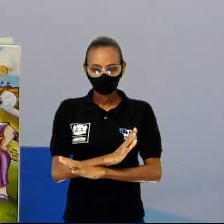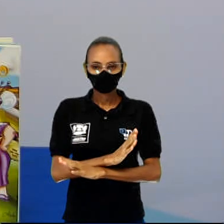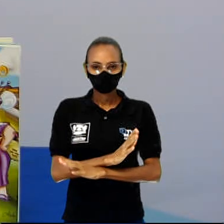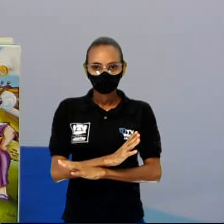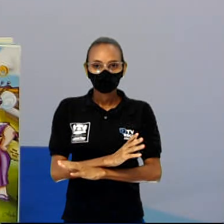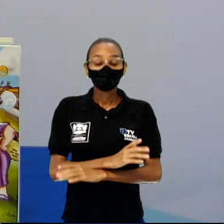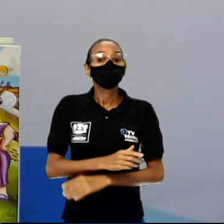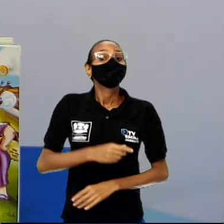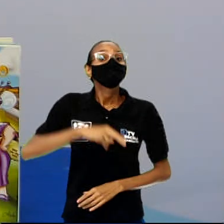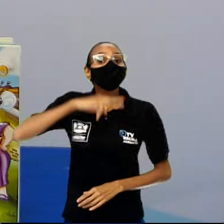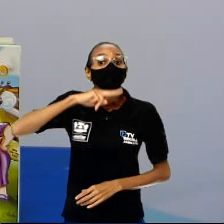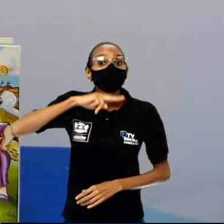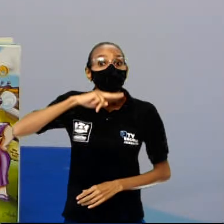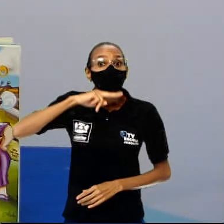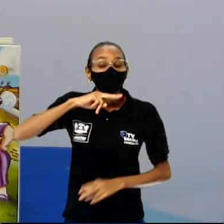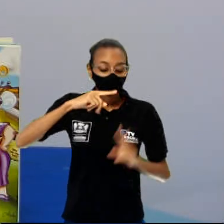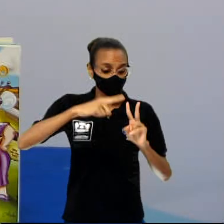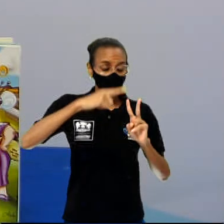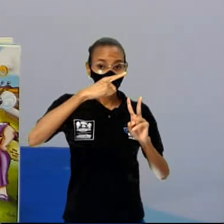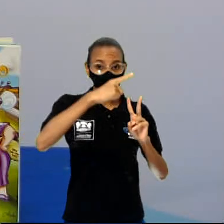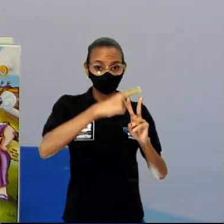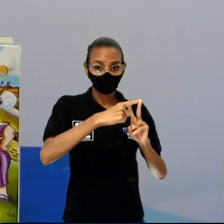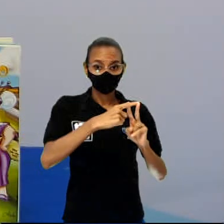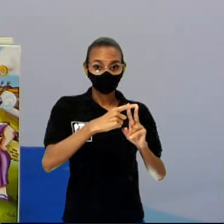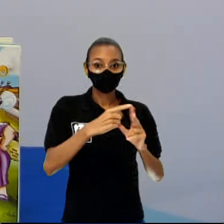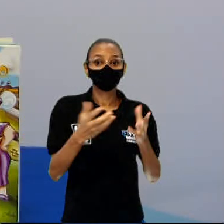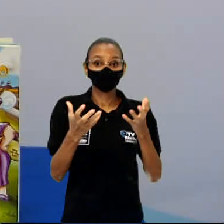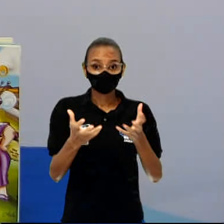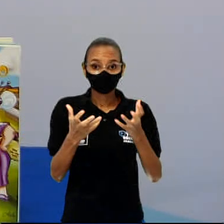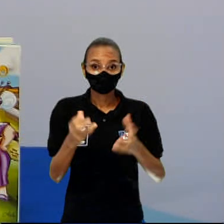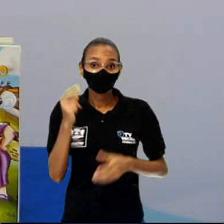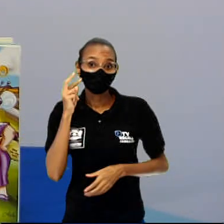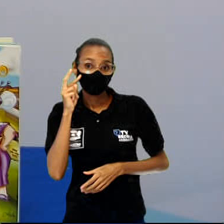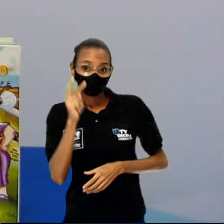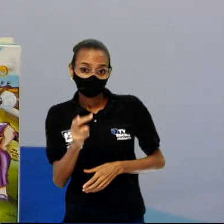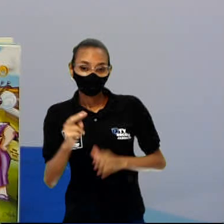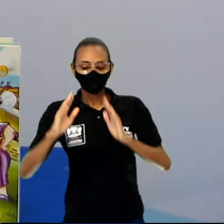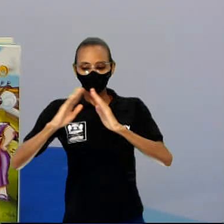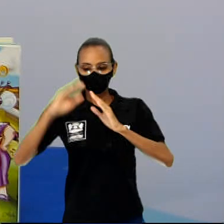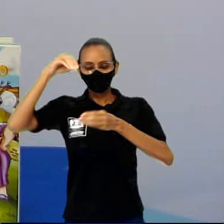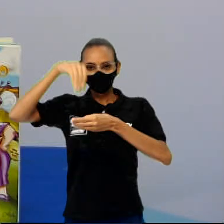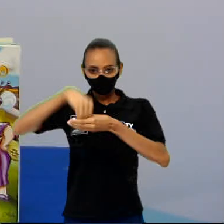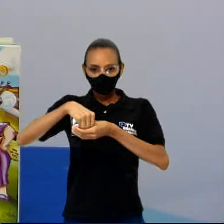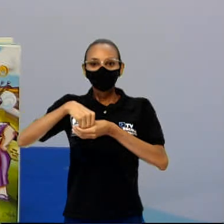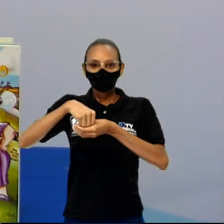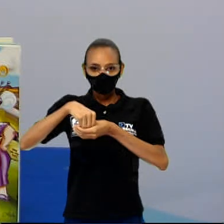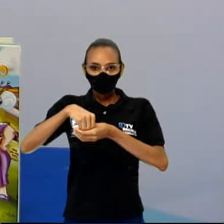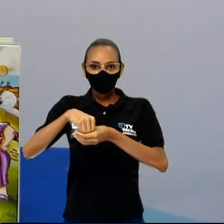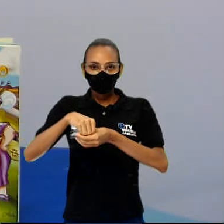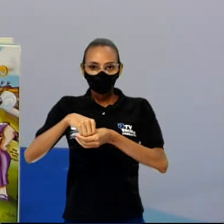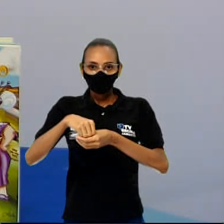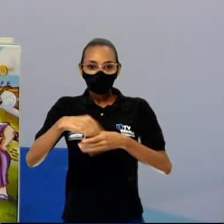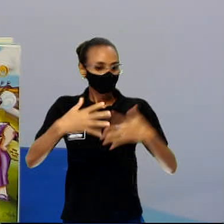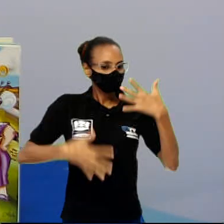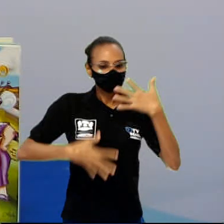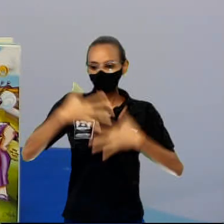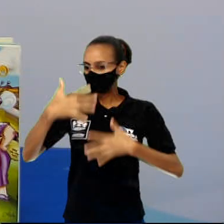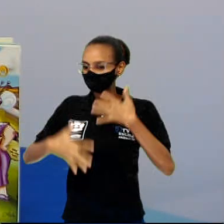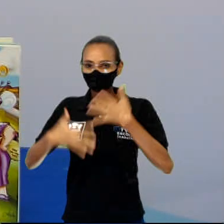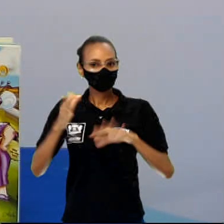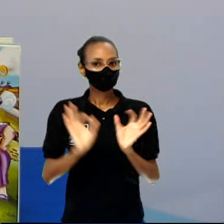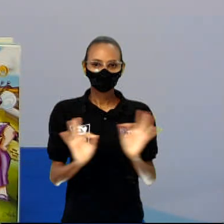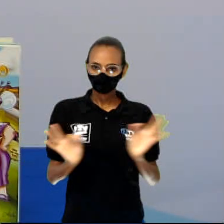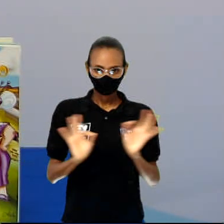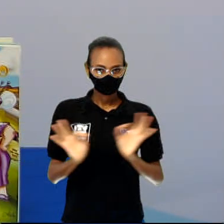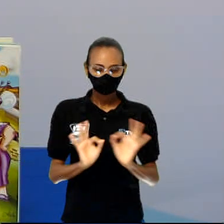Guilherme e Mariana, loucos para ver tudo que estava acontecendo, mas a vovó deu um jeitinho de deixá-los lá dentro de casa para poder não atrapalhar o funcionamento daquele